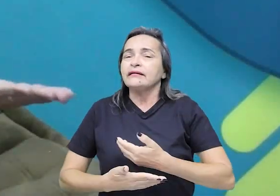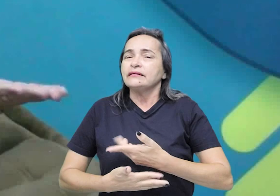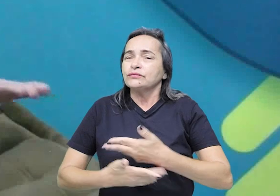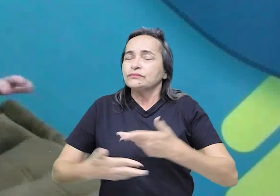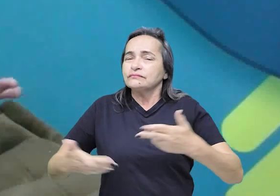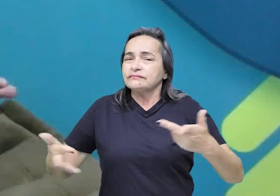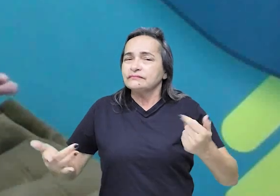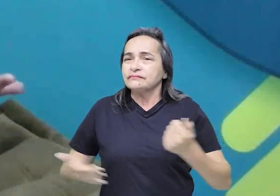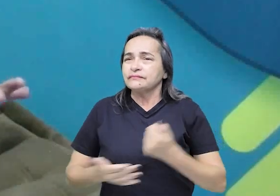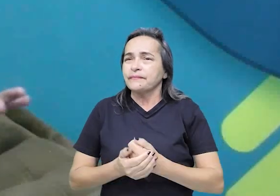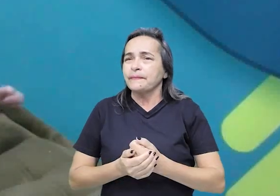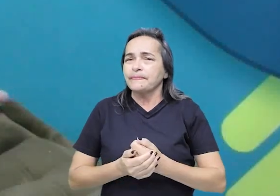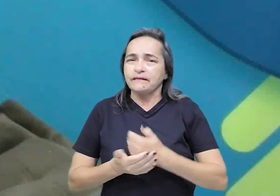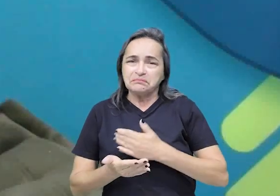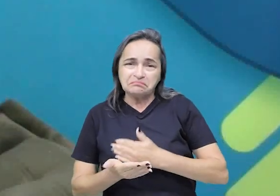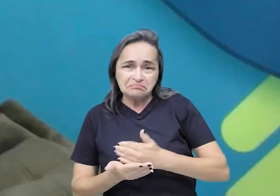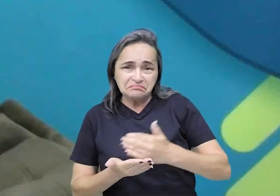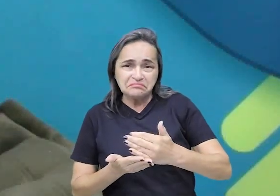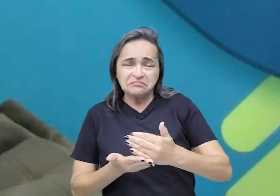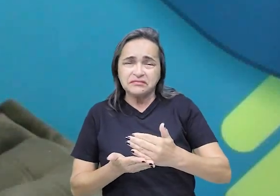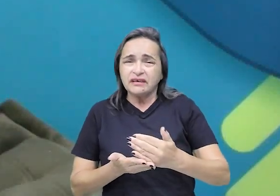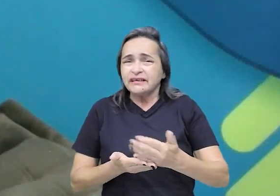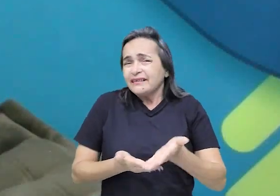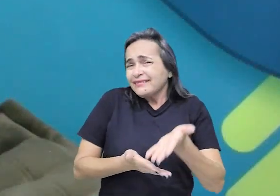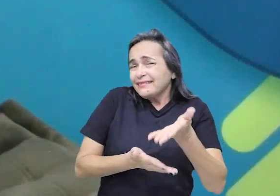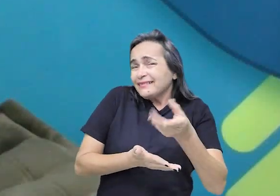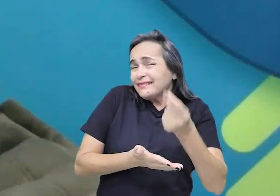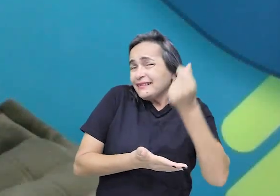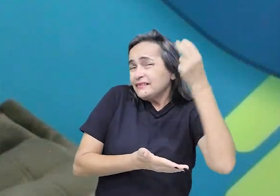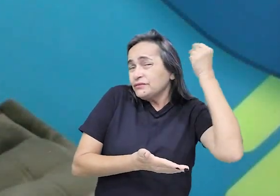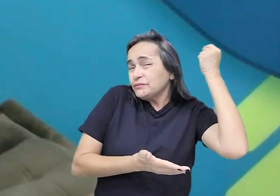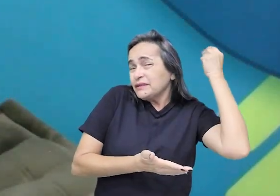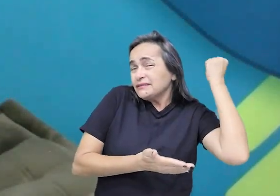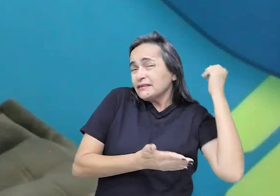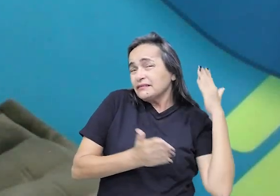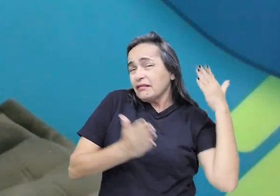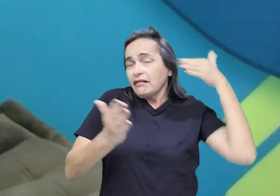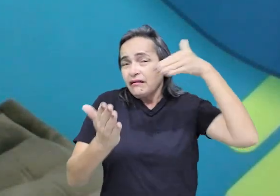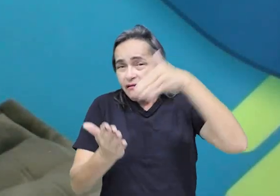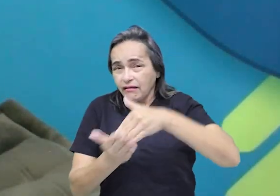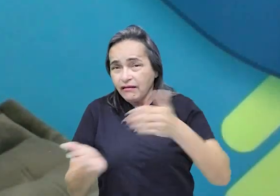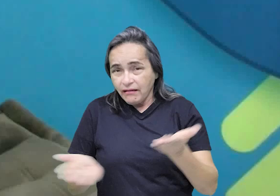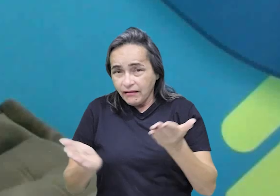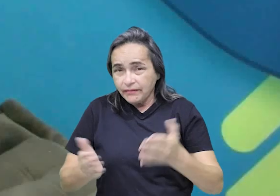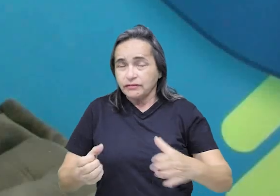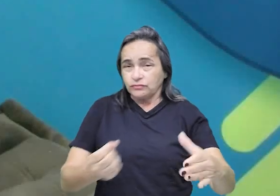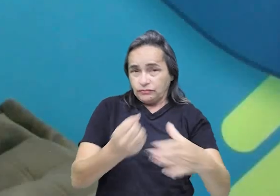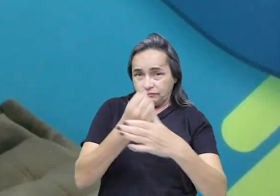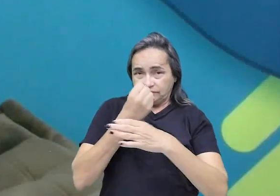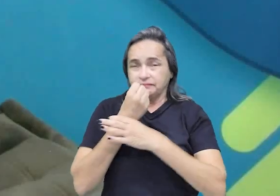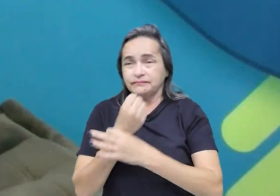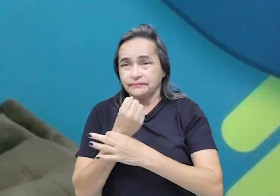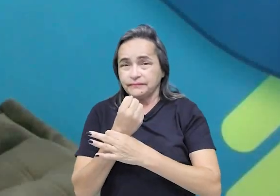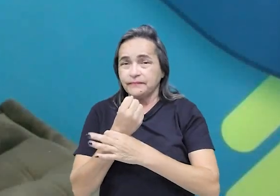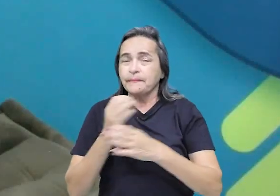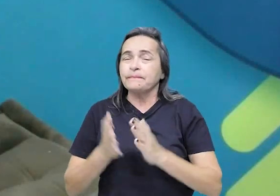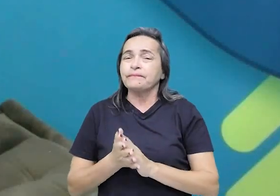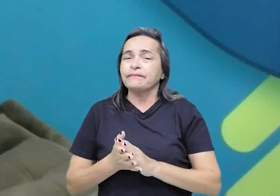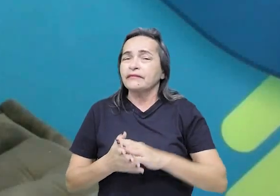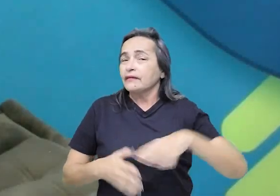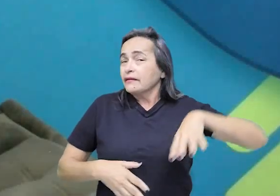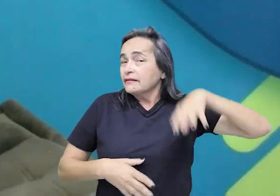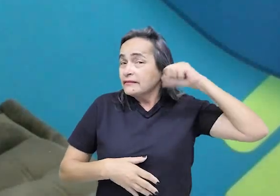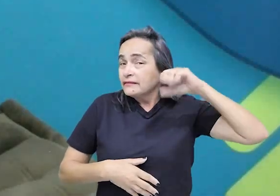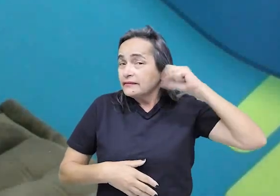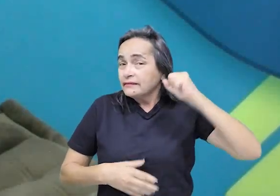inicialmente, né, de primórdios até aqui, para se proteger, né? A audição, ela serve de reflexo